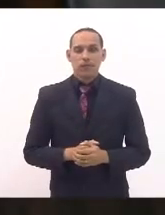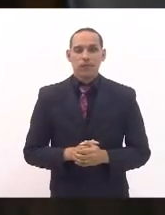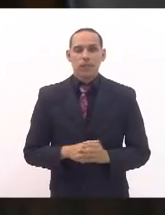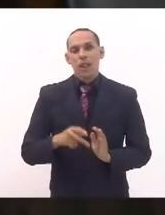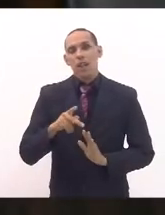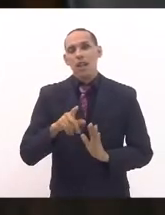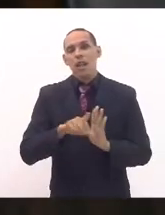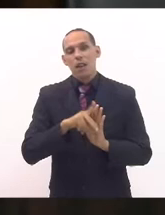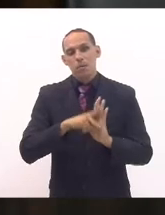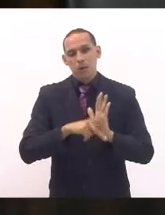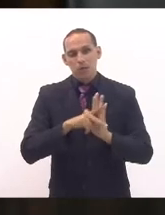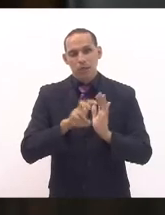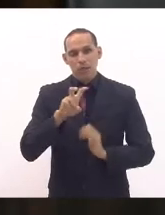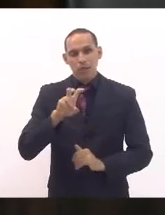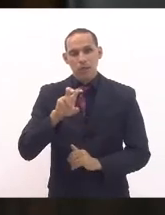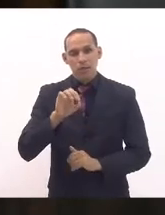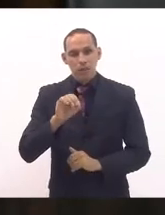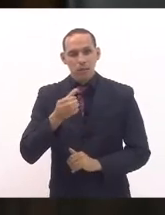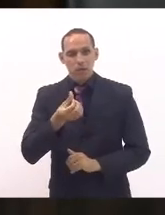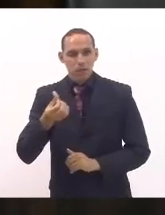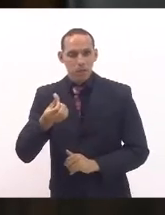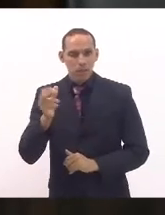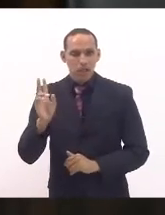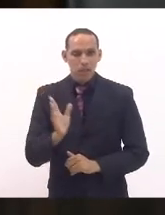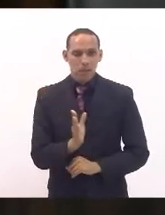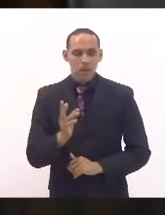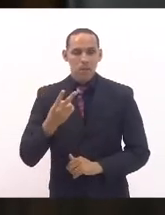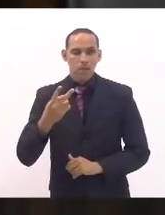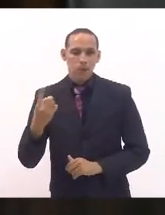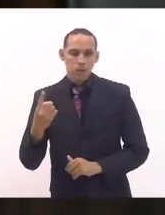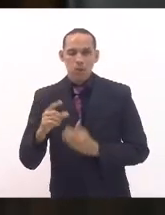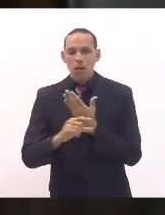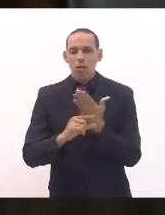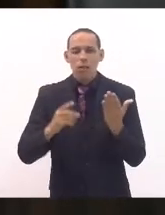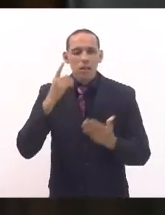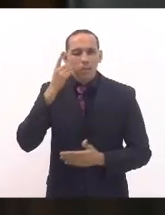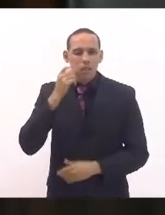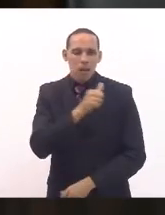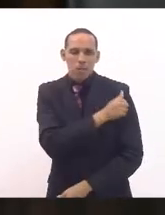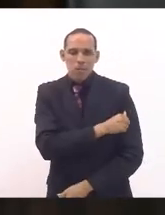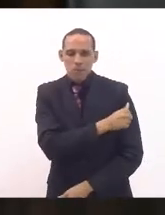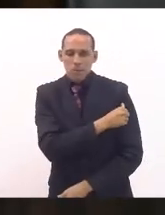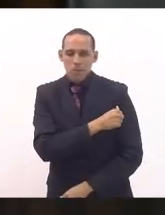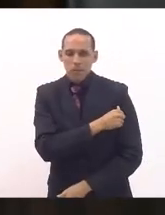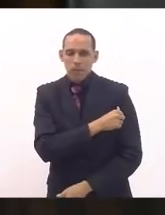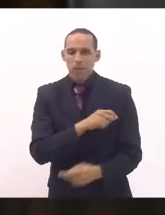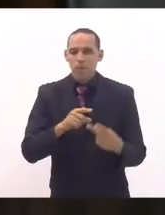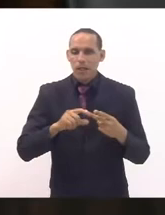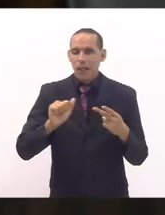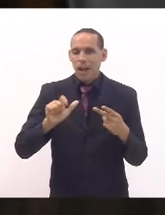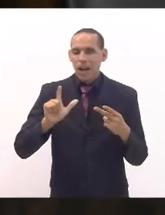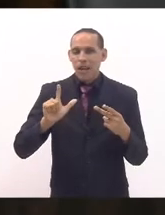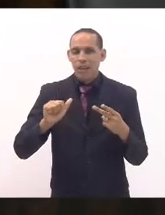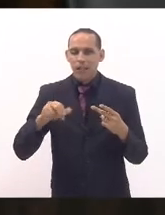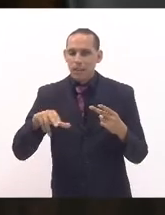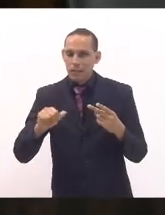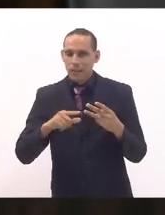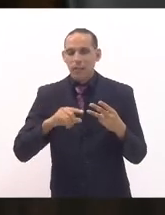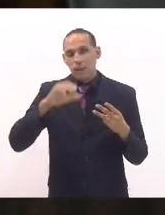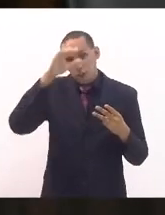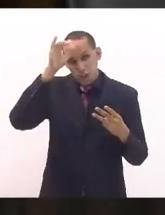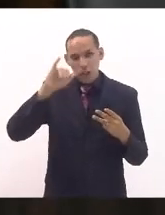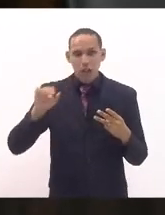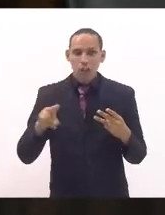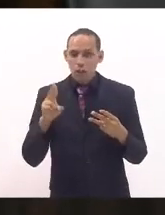Projeto de lei número 5066, de 2021, de autoria das deputadas enfermeira Rejane, Alana Passos e Tia Ju, que